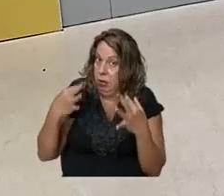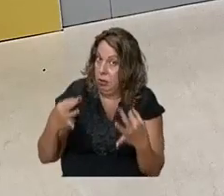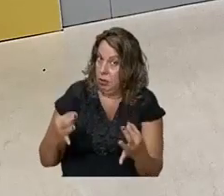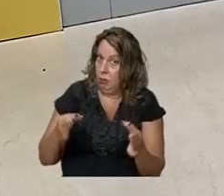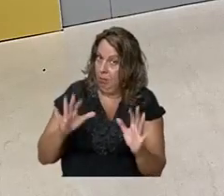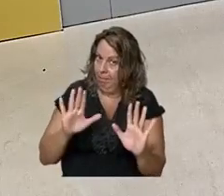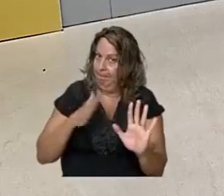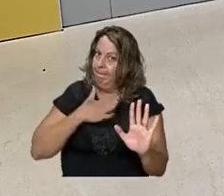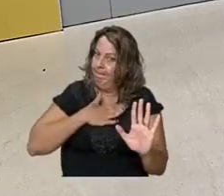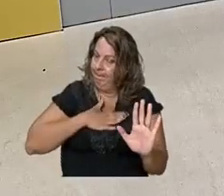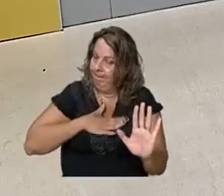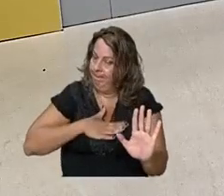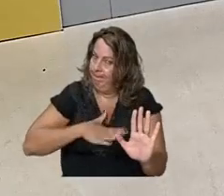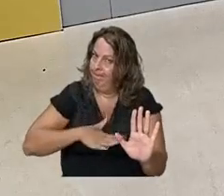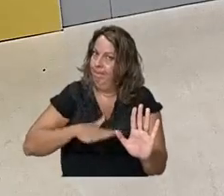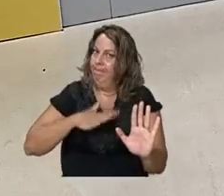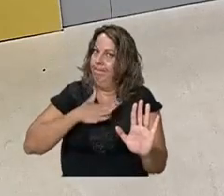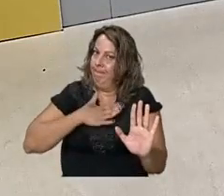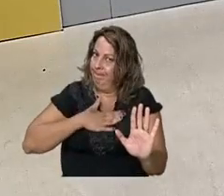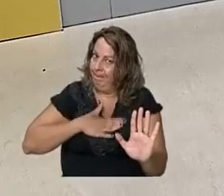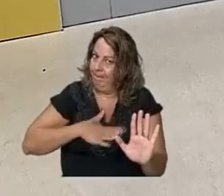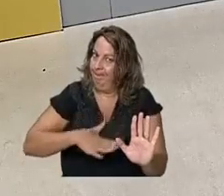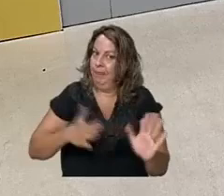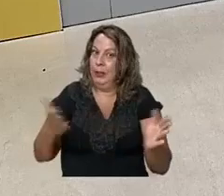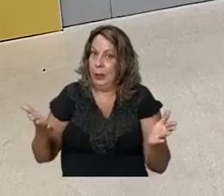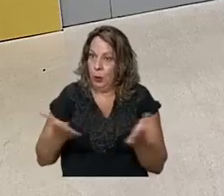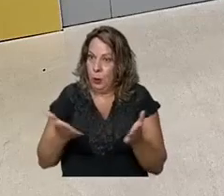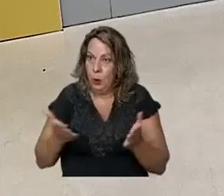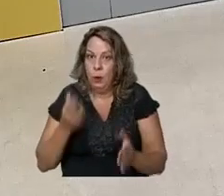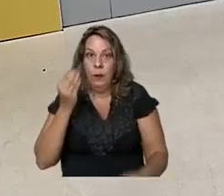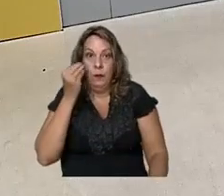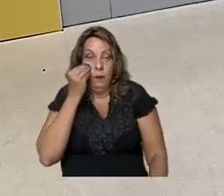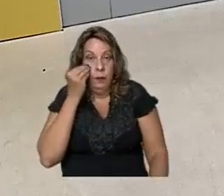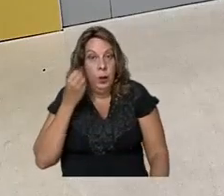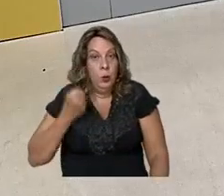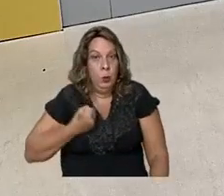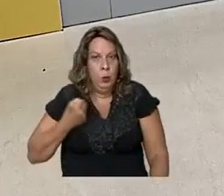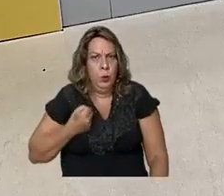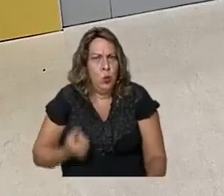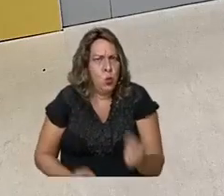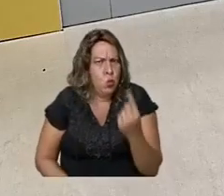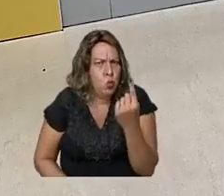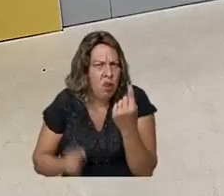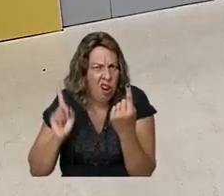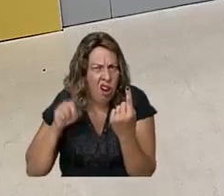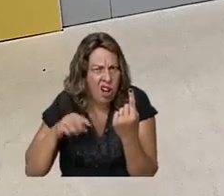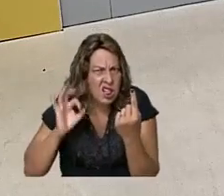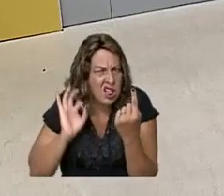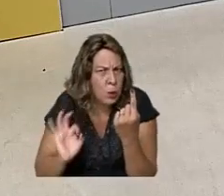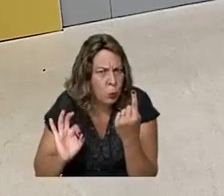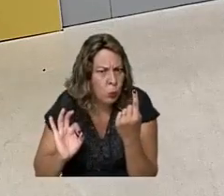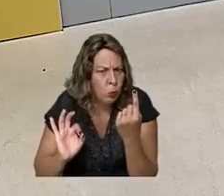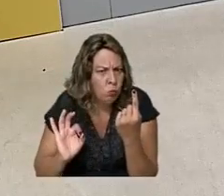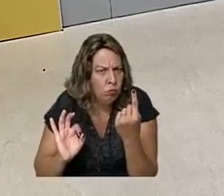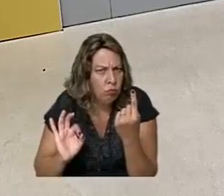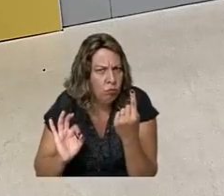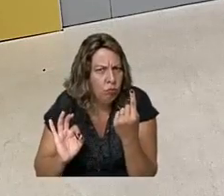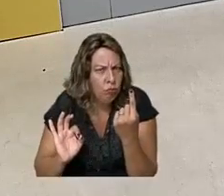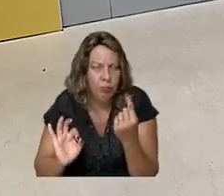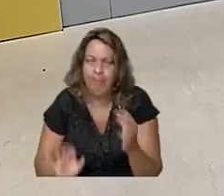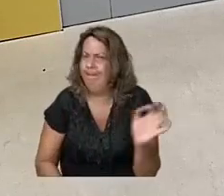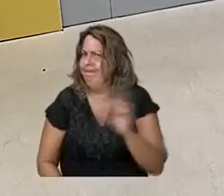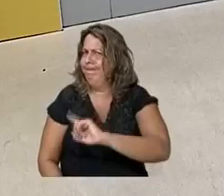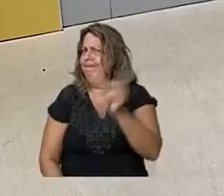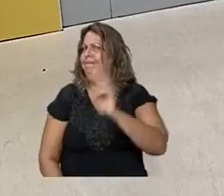cada bolinha pode ser a decisiva, inclusive agora. Será que decide? Bolinha de número 1. Saiu número 1. Número 1 decide, Jaque?